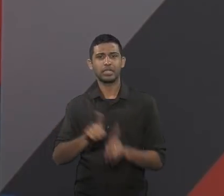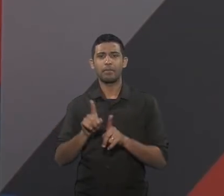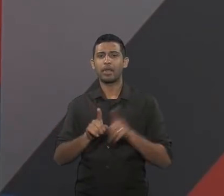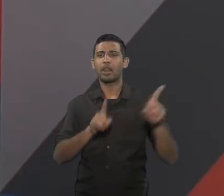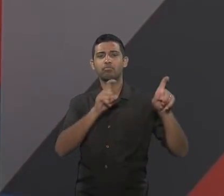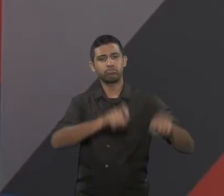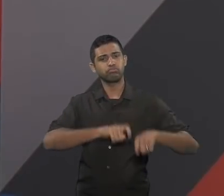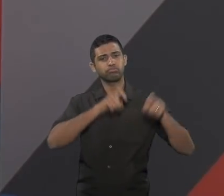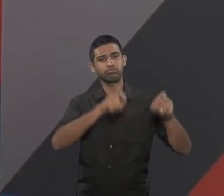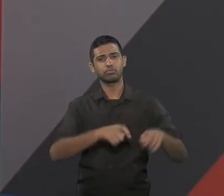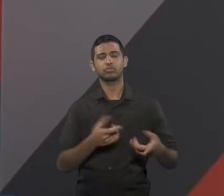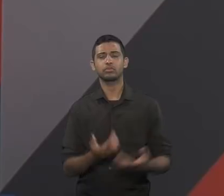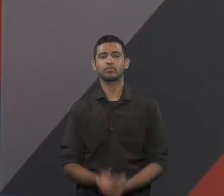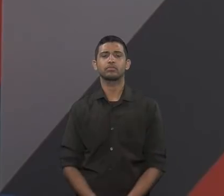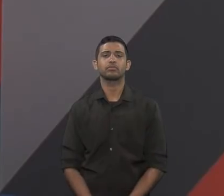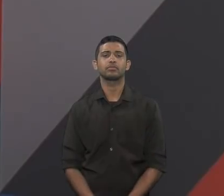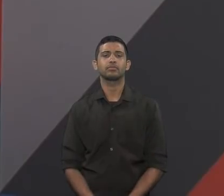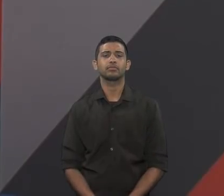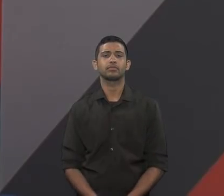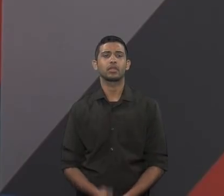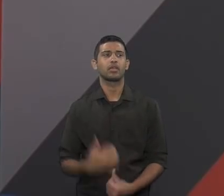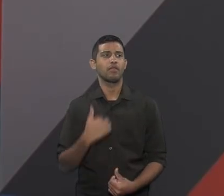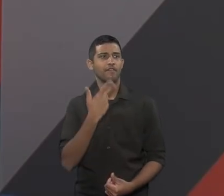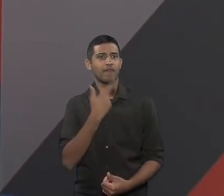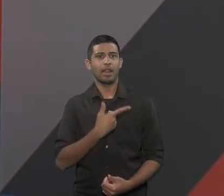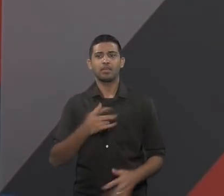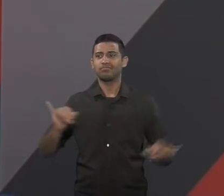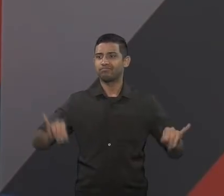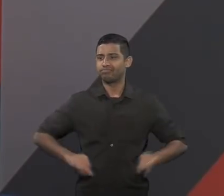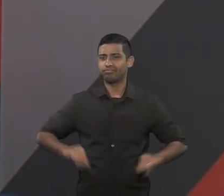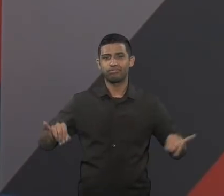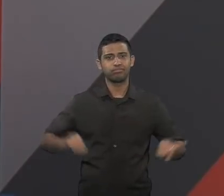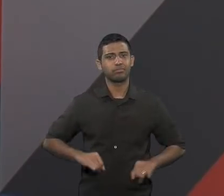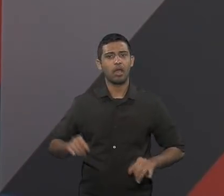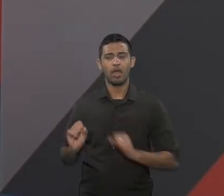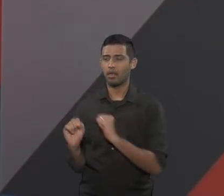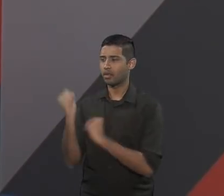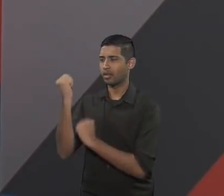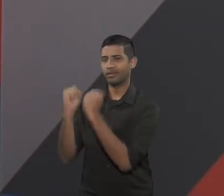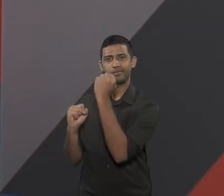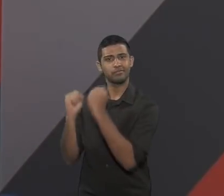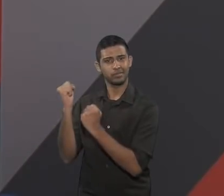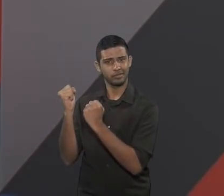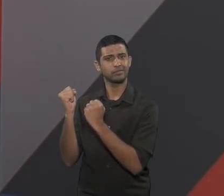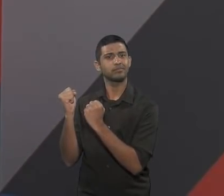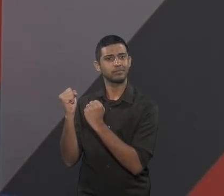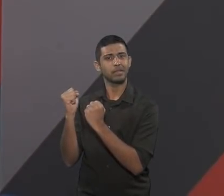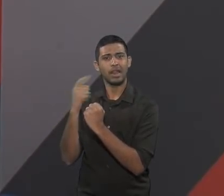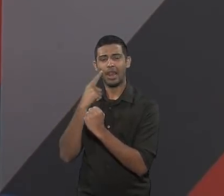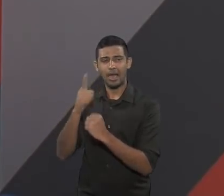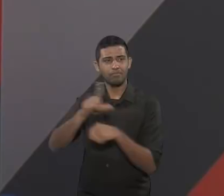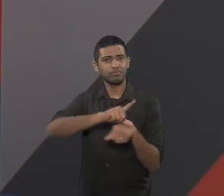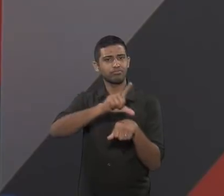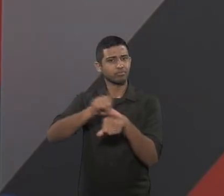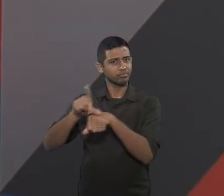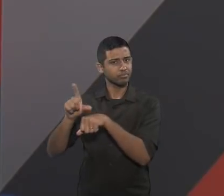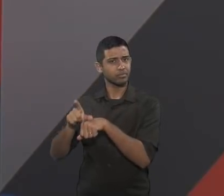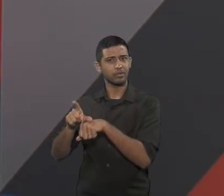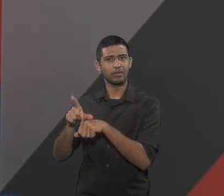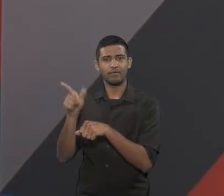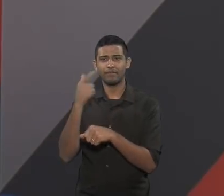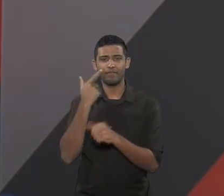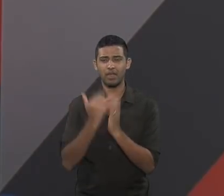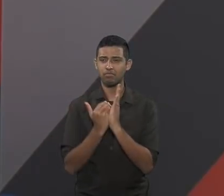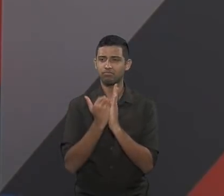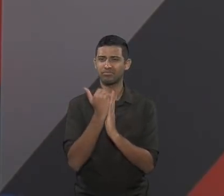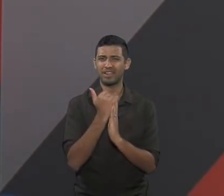E também, deputado, como eu falei, né, esse impacto que tem para a empresa, para a indústria, para o comércio. Esse aumento